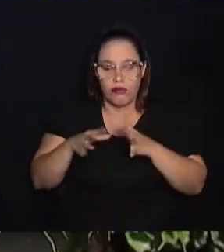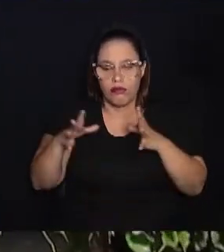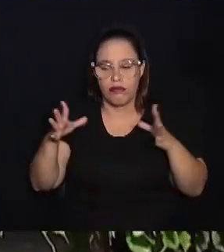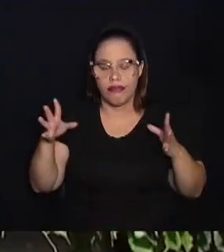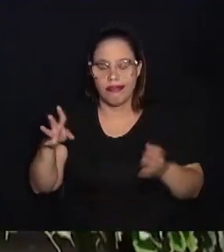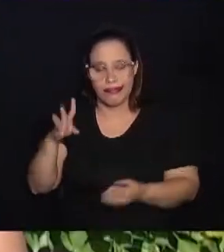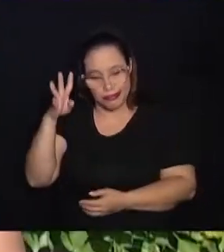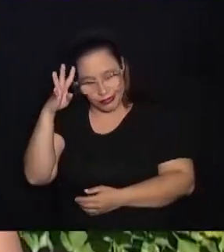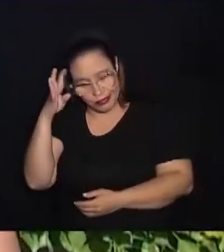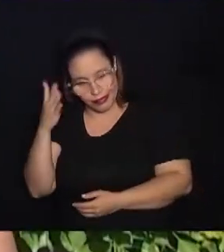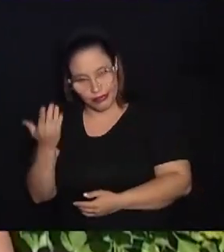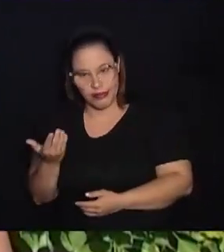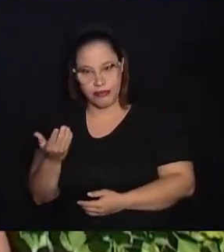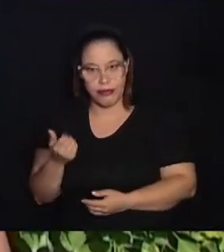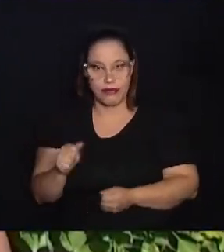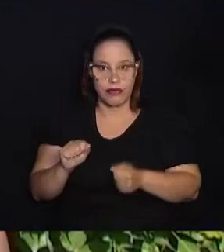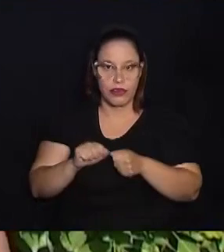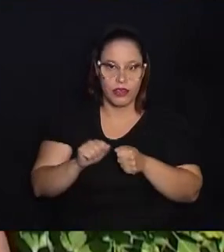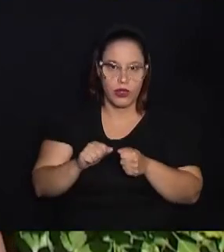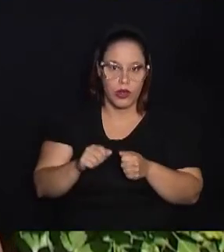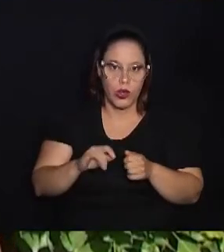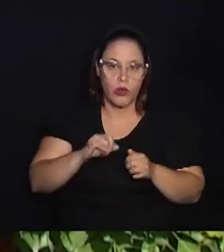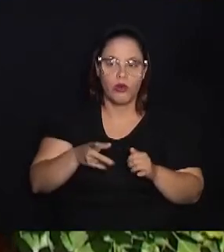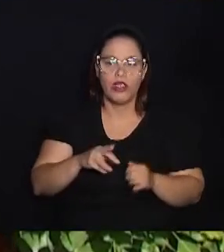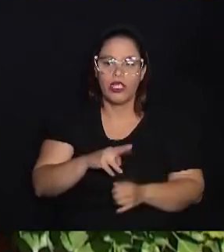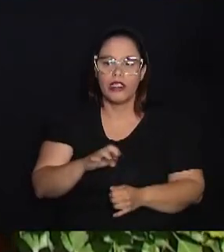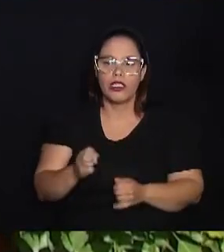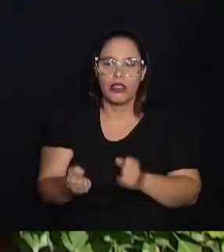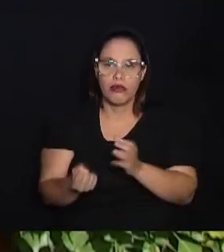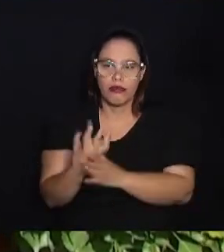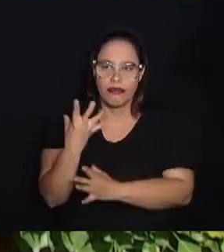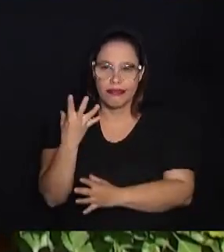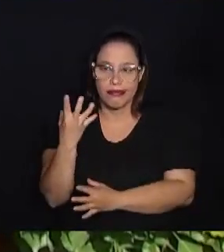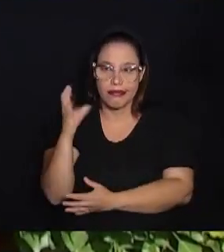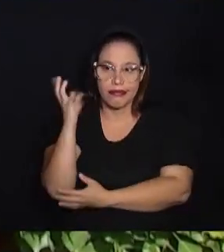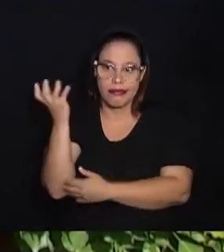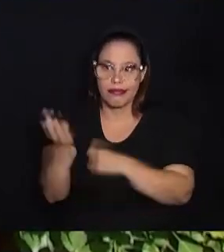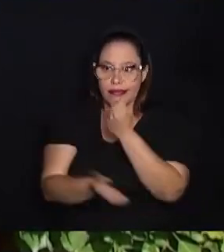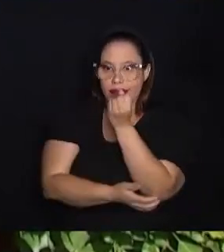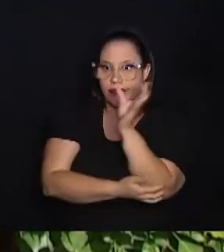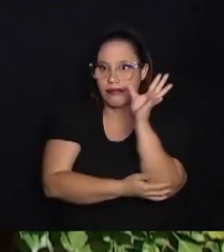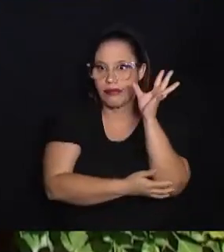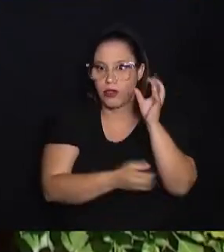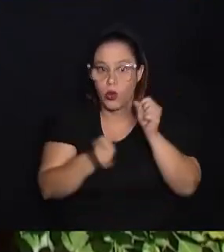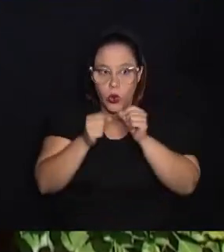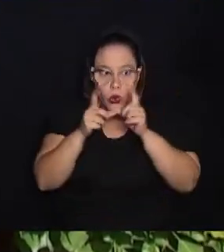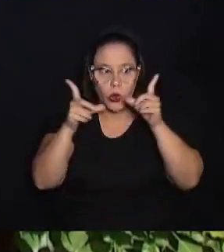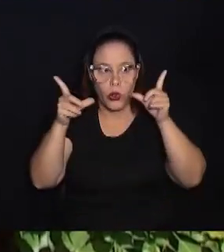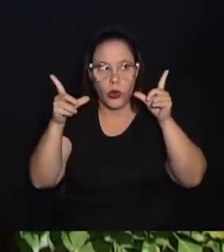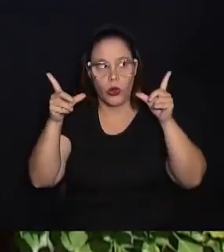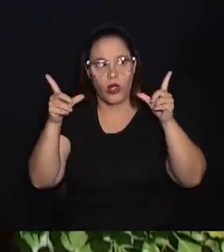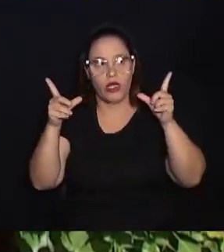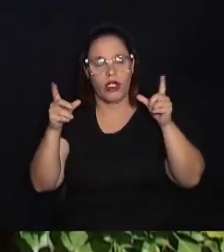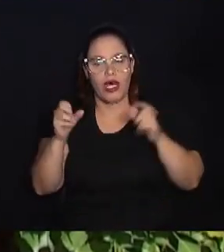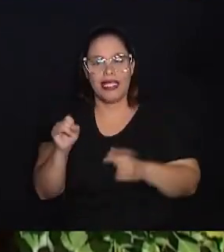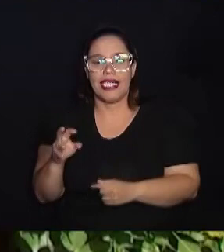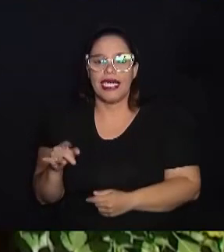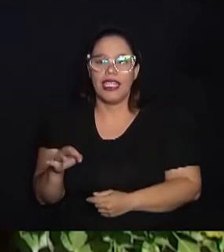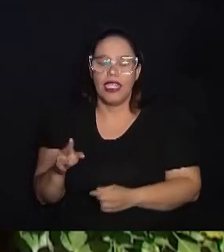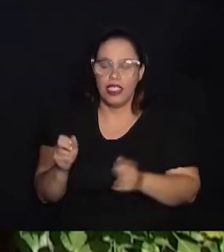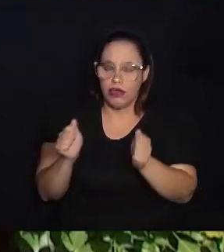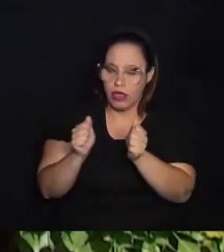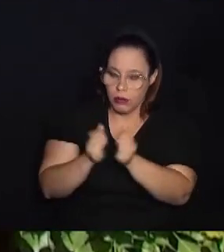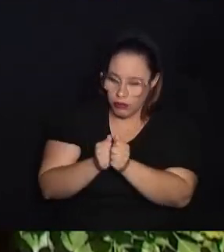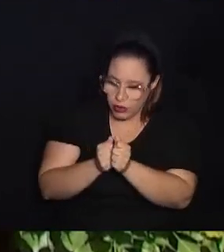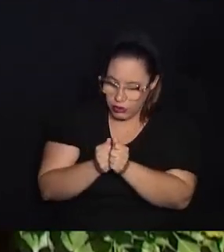alunos sentirem aqui. Esse jardim foi uma das primeiras coisas que me encantou quando eu vim para a escola, porque a secretaria fica aqui do lado, e